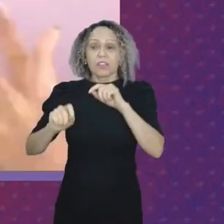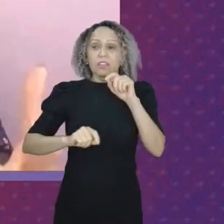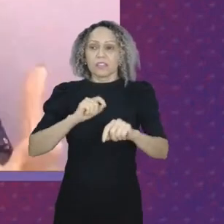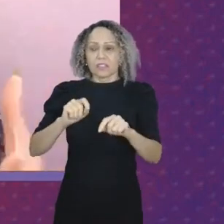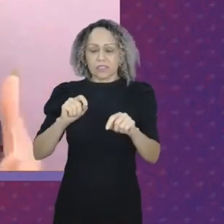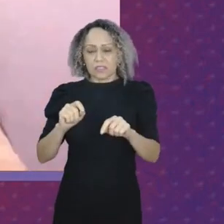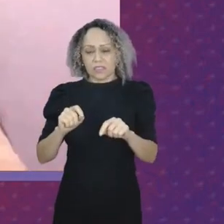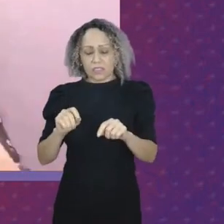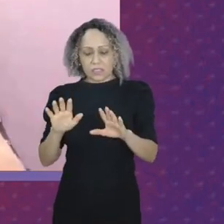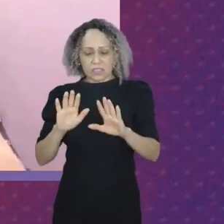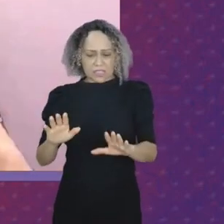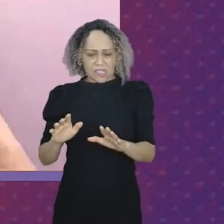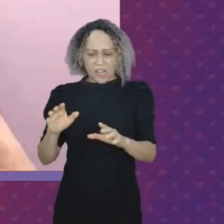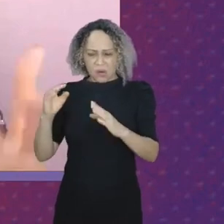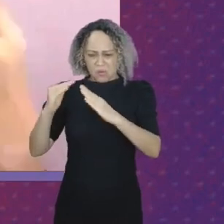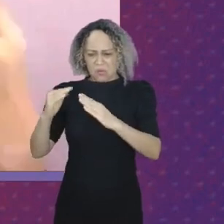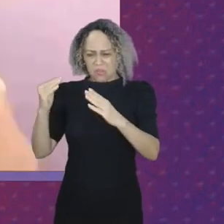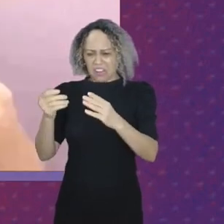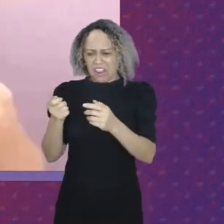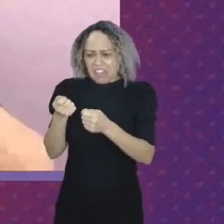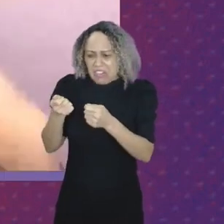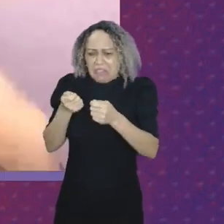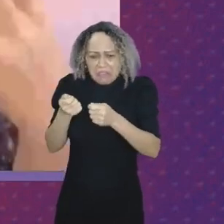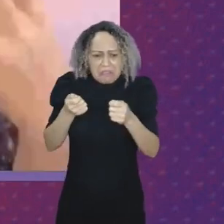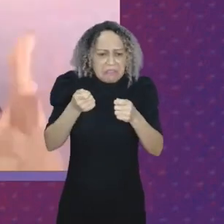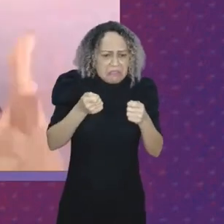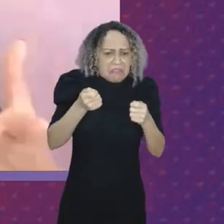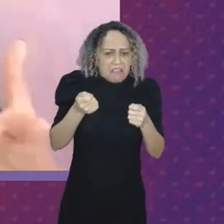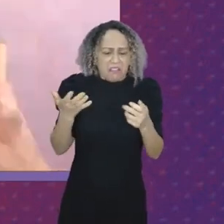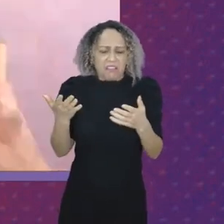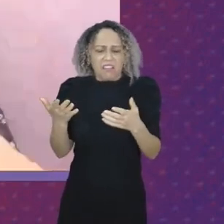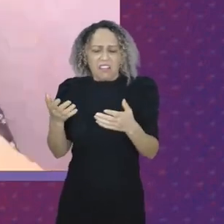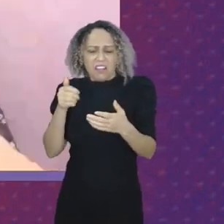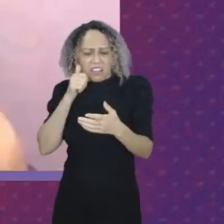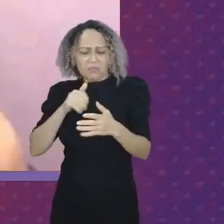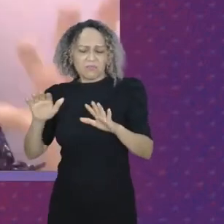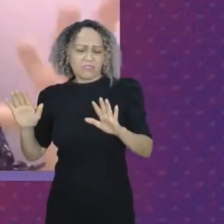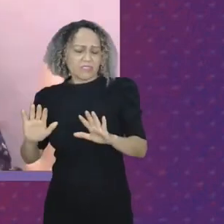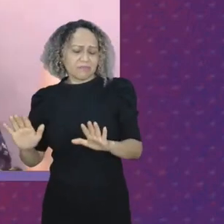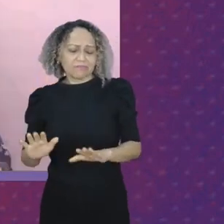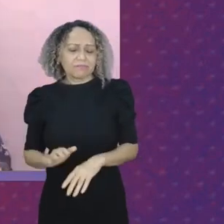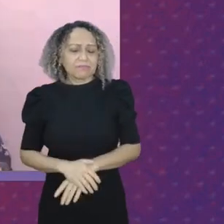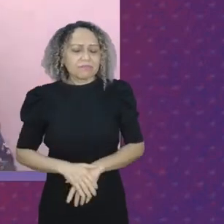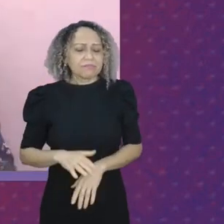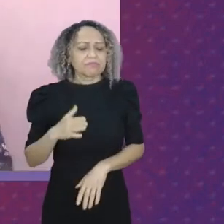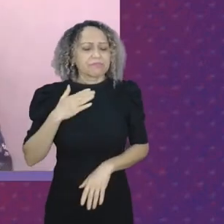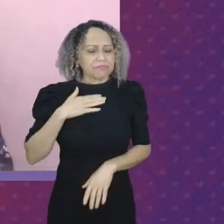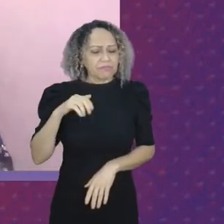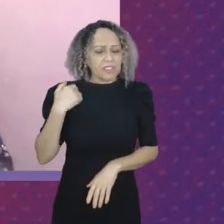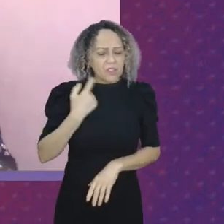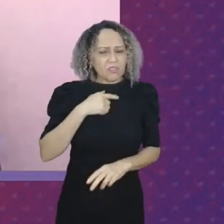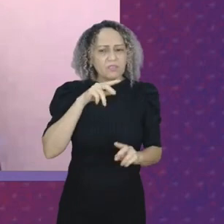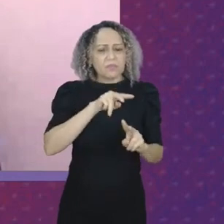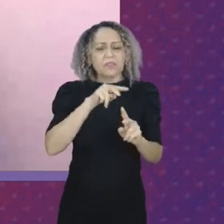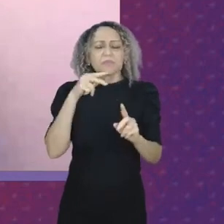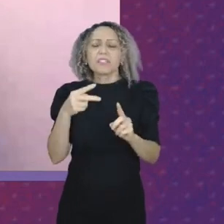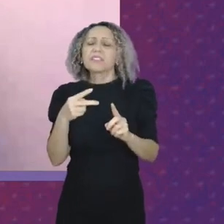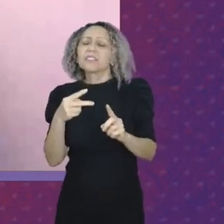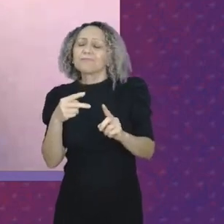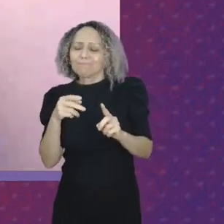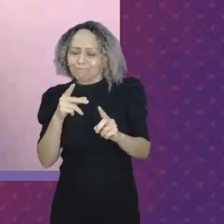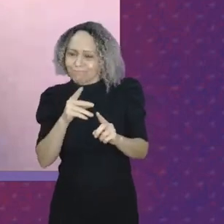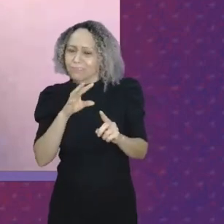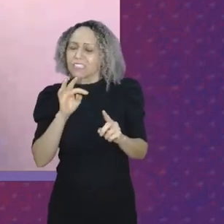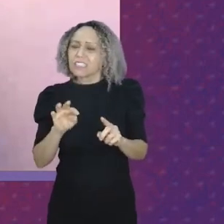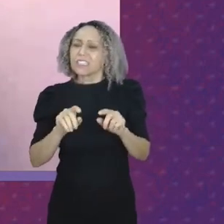dos corpos das mulheres, como, na minha visão, eu acredito que na de vocês também, na nossa visão do Partido dos Trabalhadores, era a tentativa